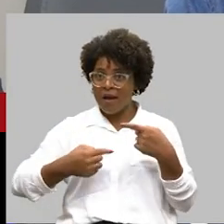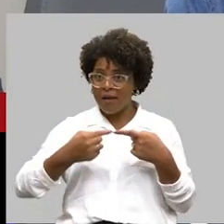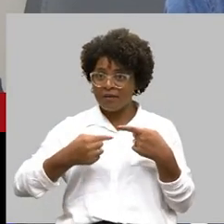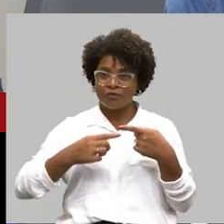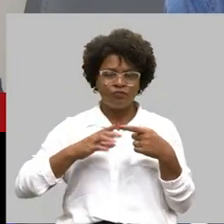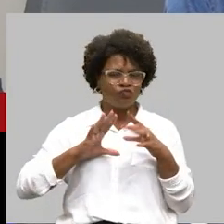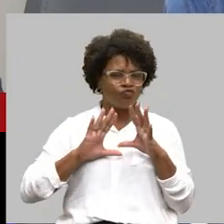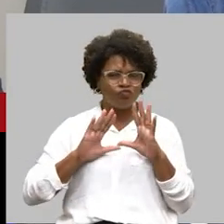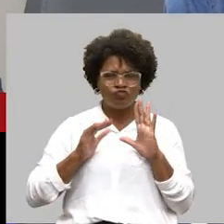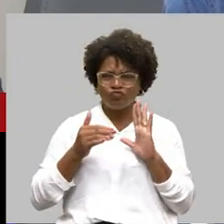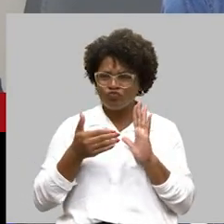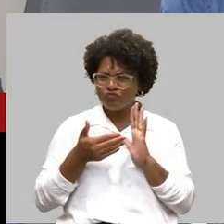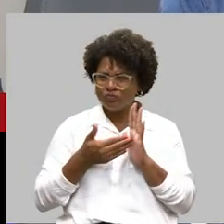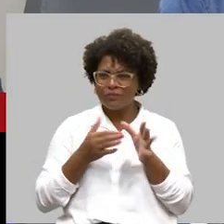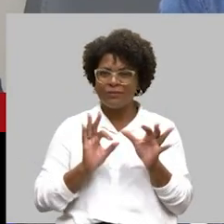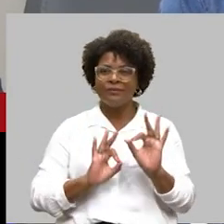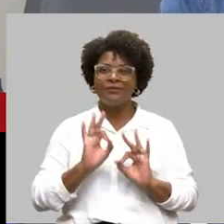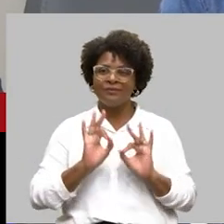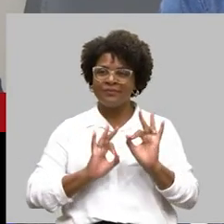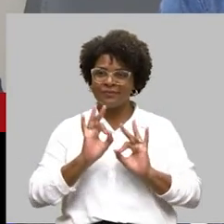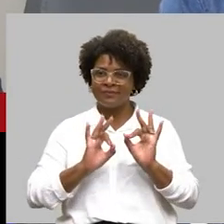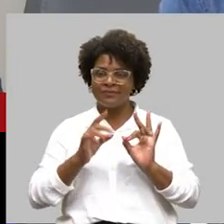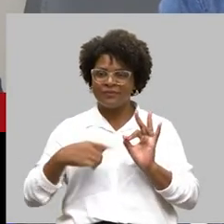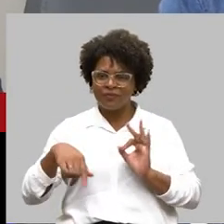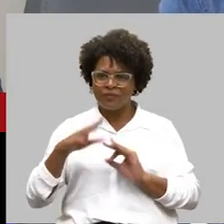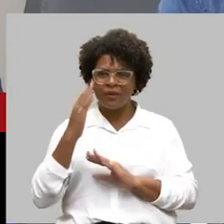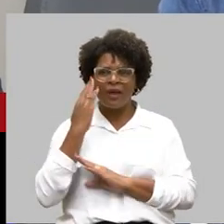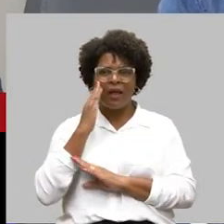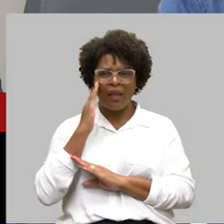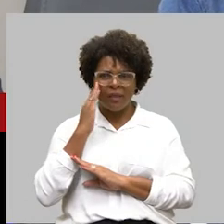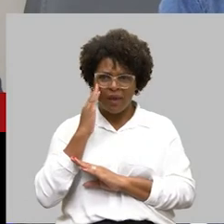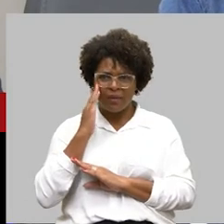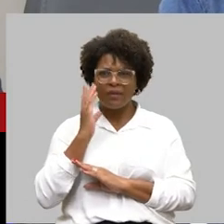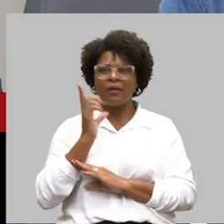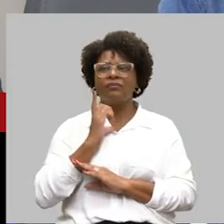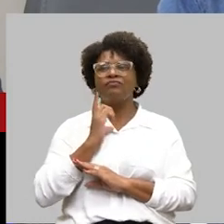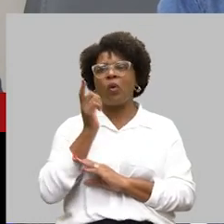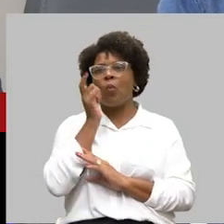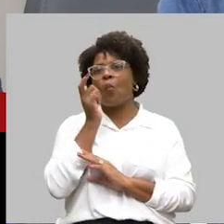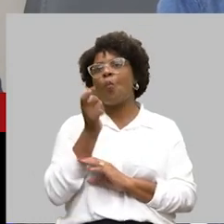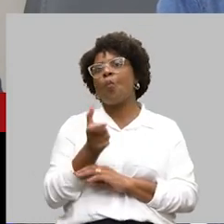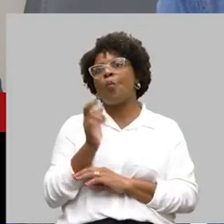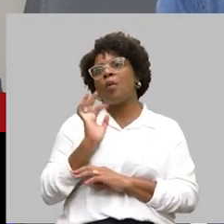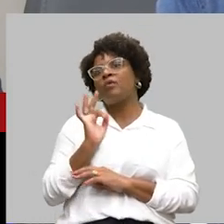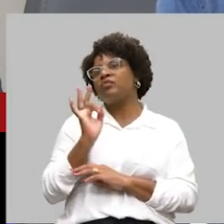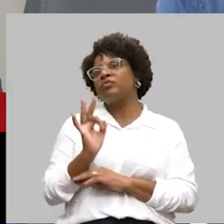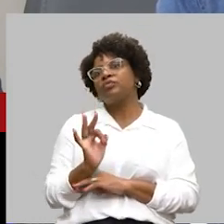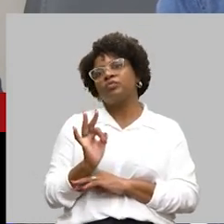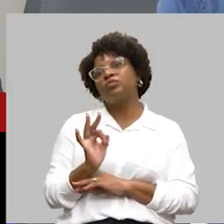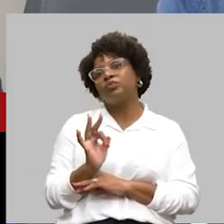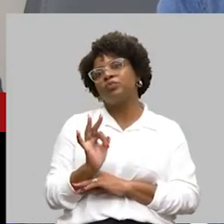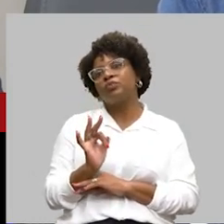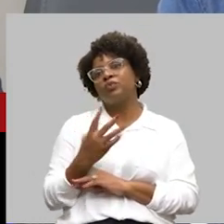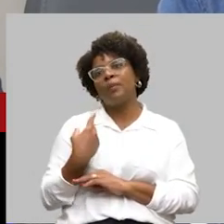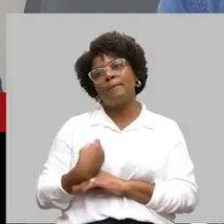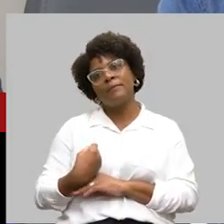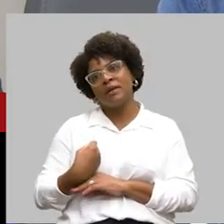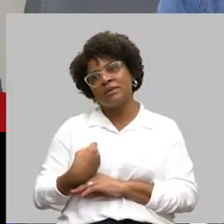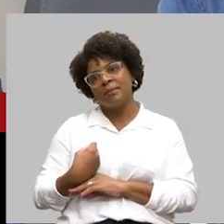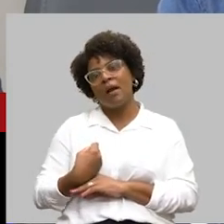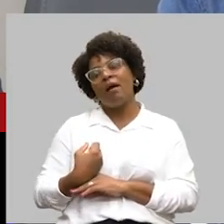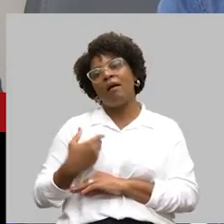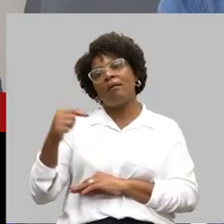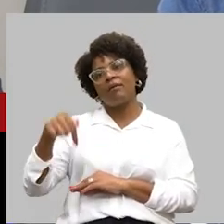bem organizado pra gente poder entender e ter o interesse de futuramente quem Sá poder participar e tá aqui